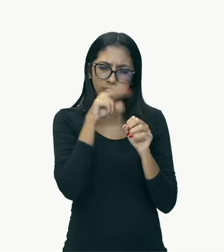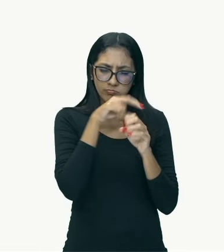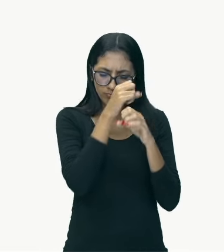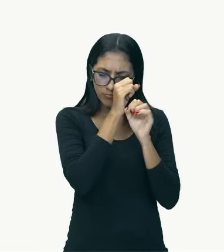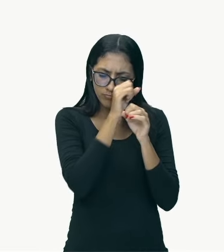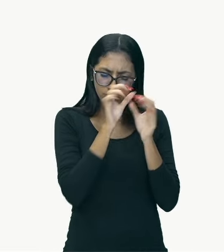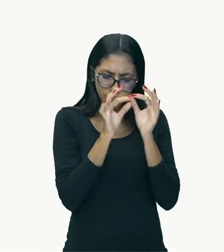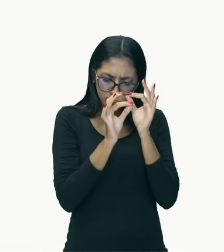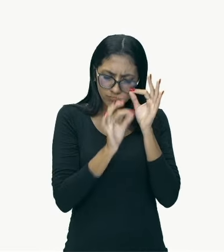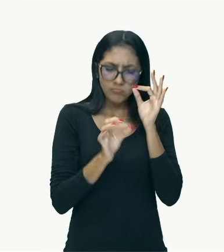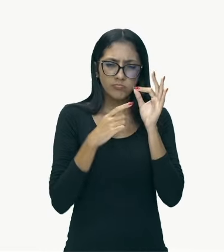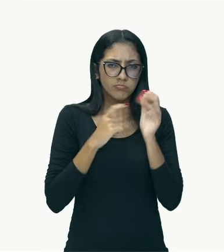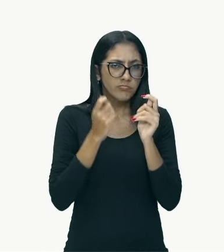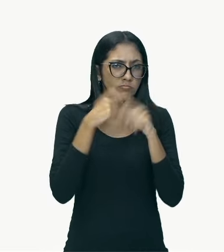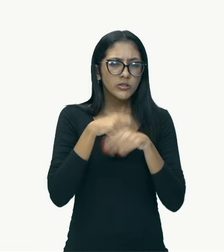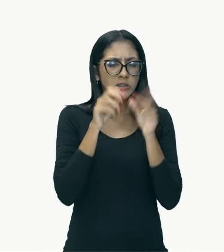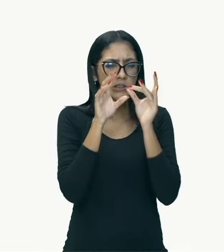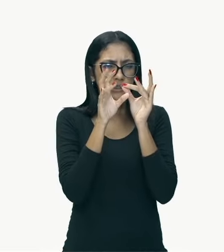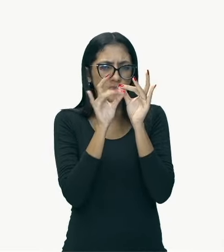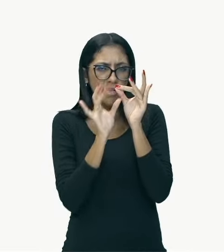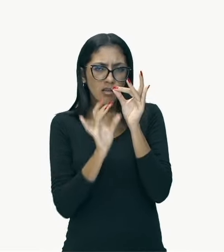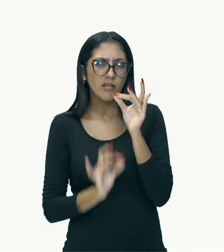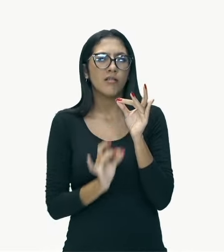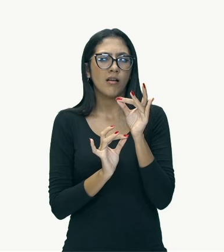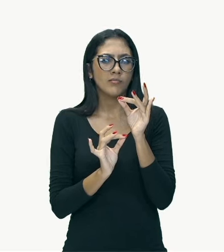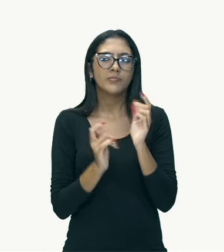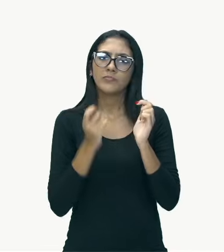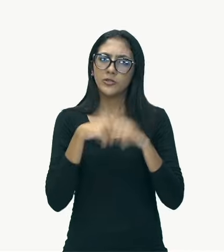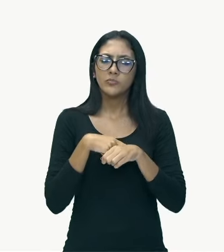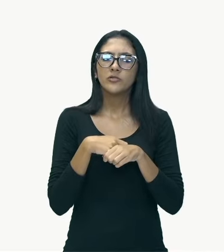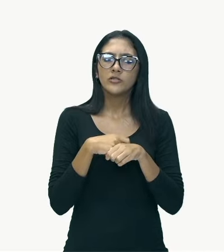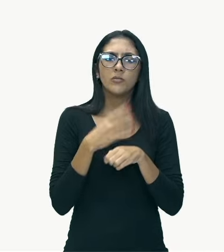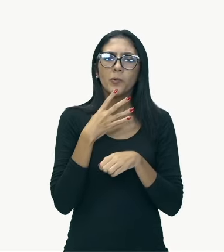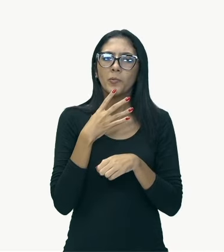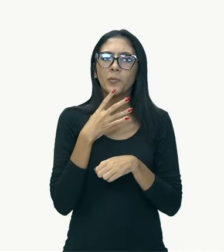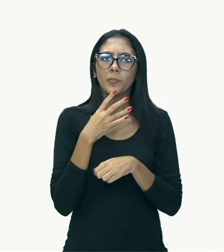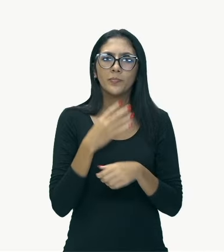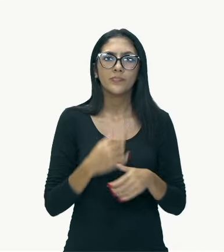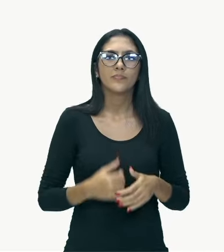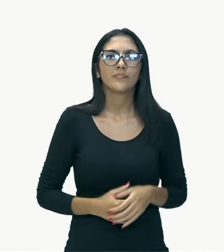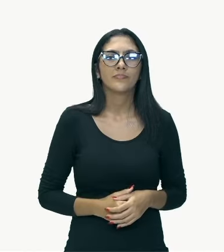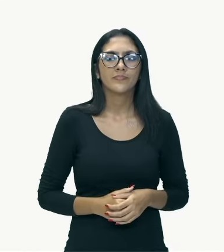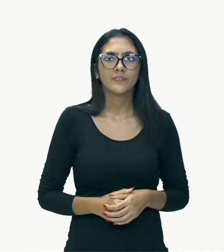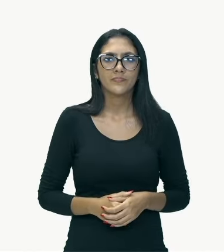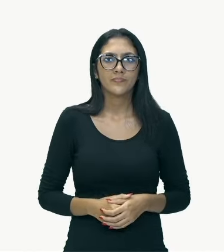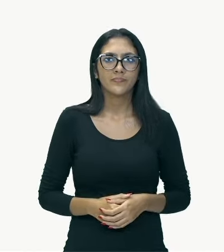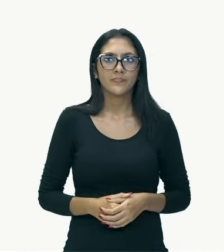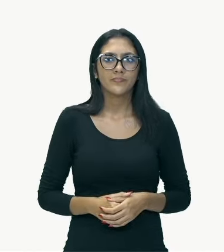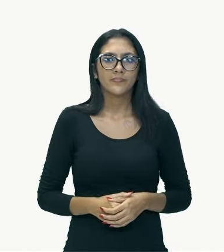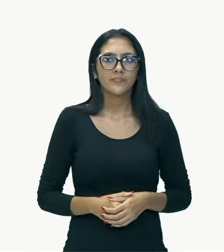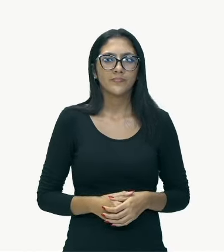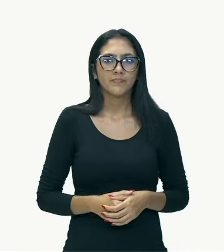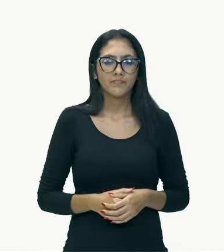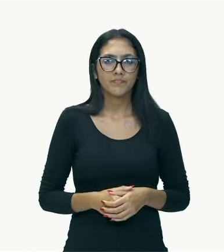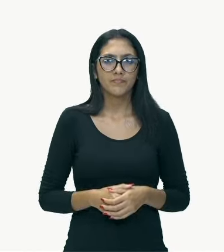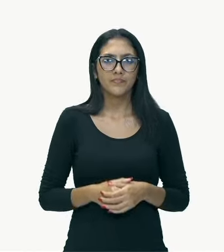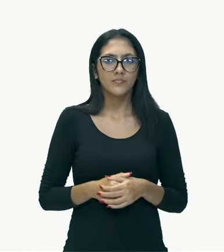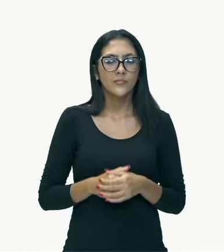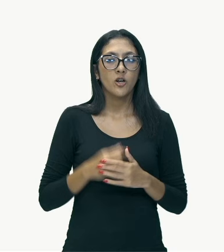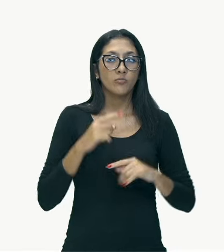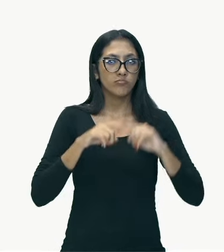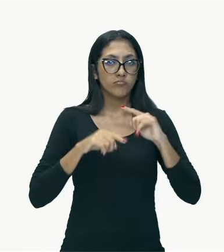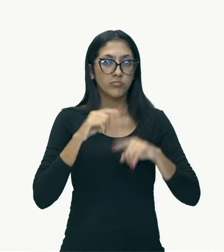A gente consegue ver com detalhe ali, né, as partículas. As